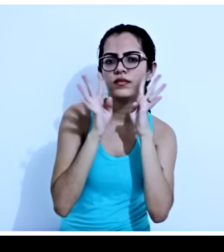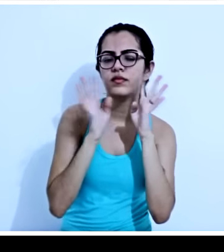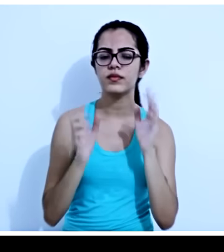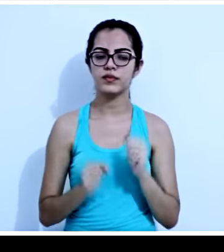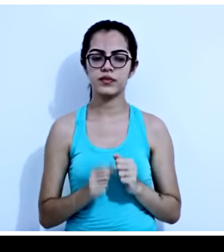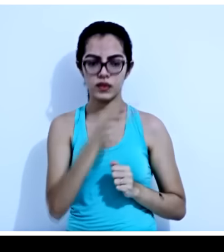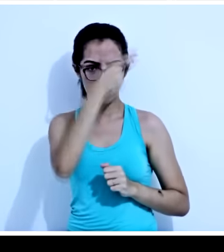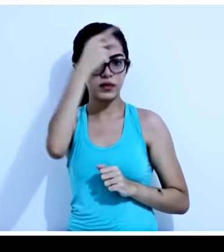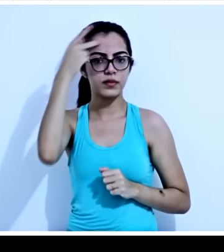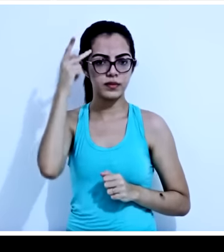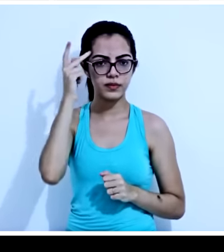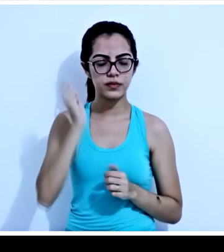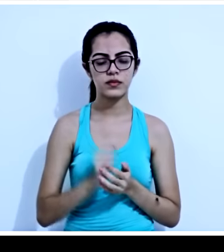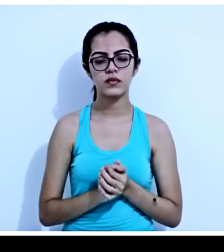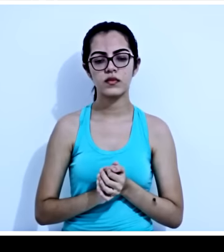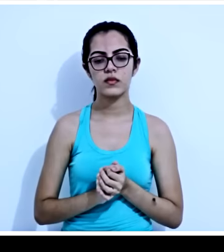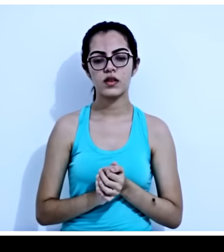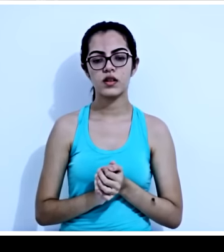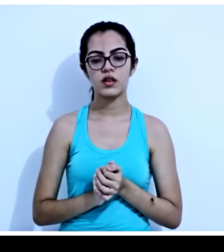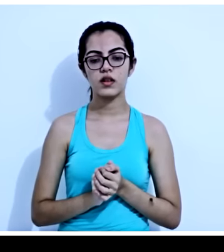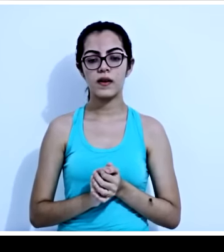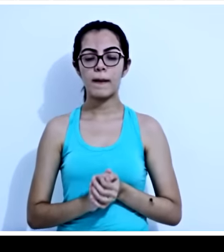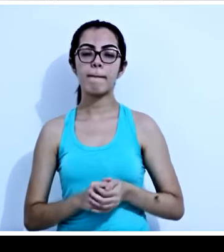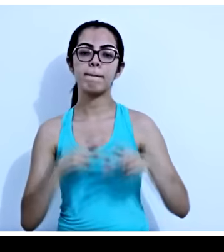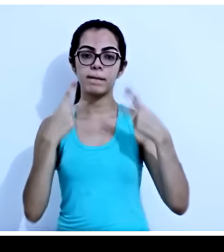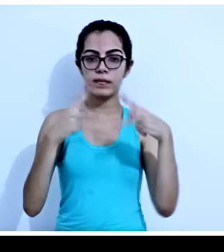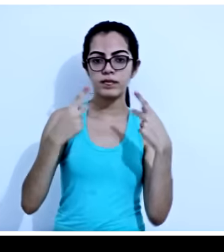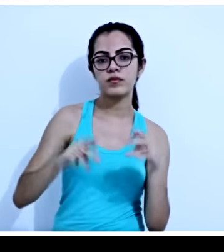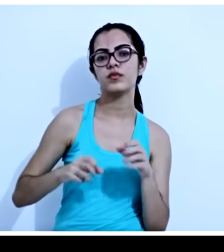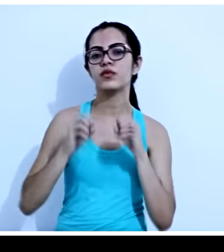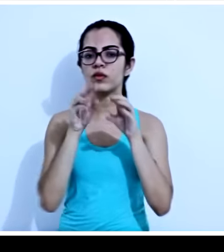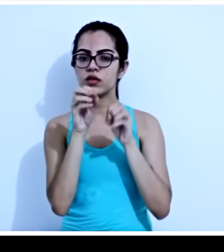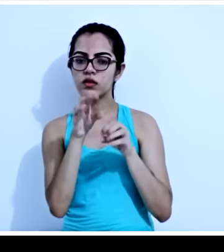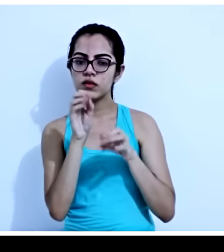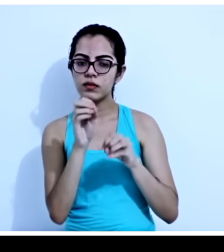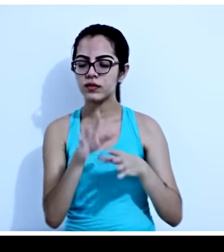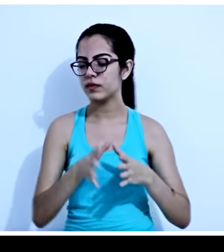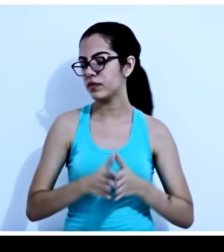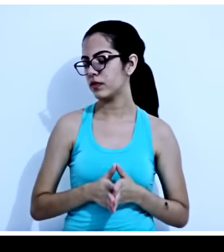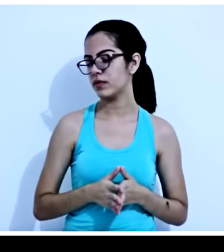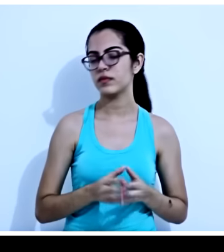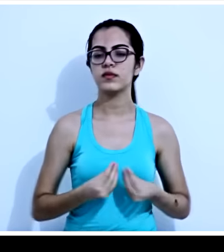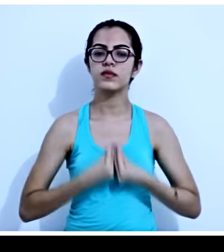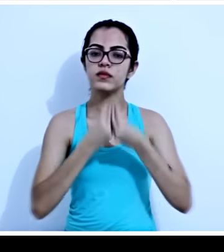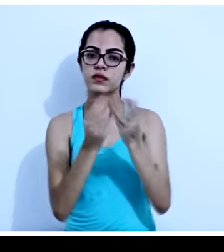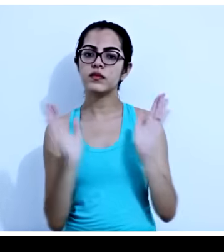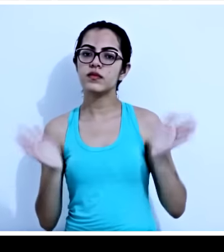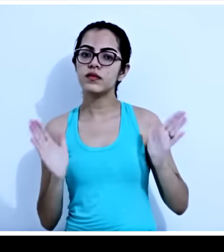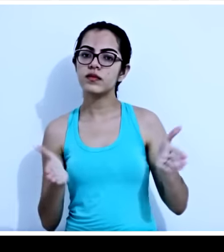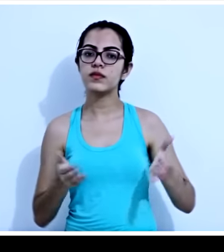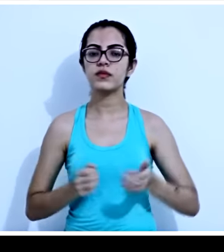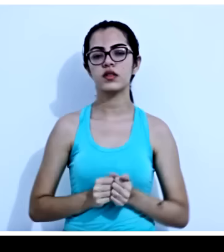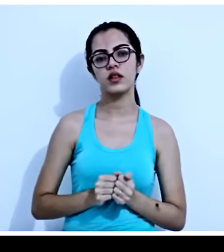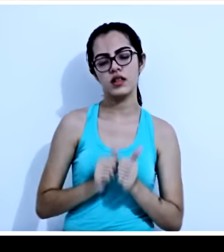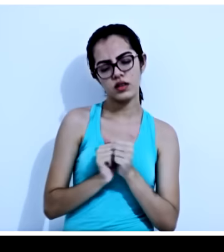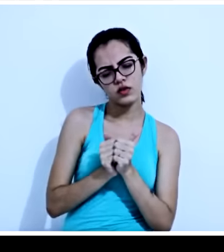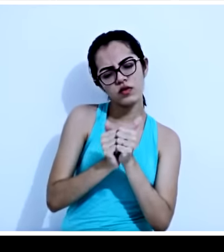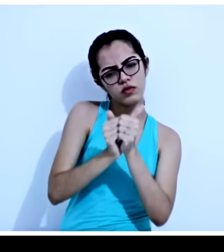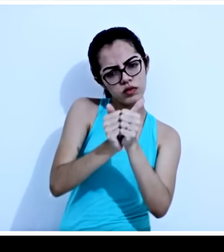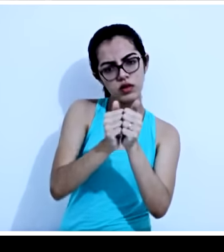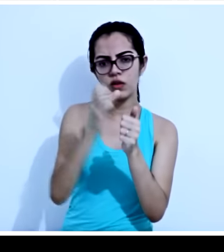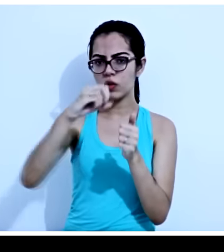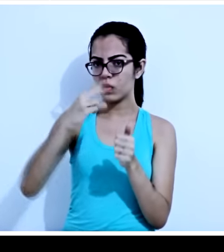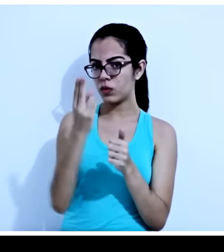seus ouvintes. A atenção que Jesus traz agora é para se eles vão seguir ou não os